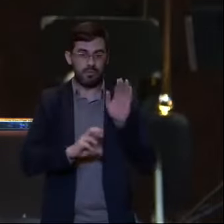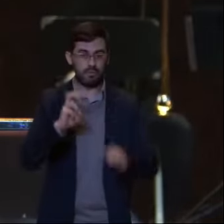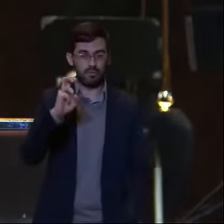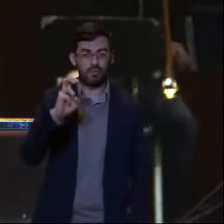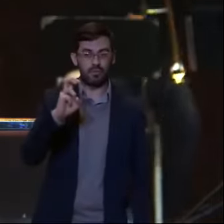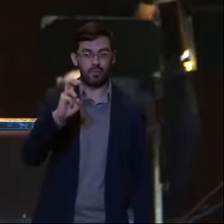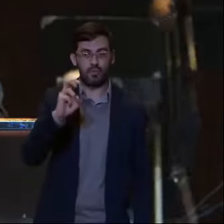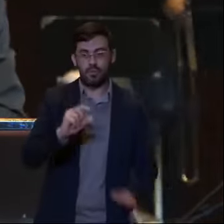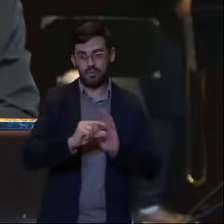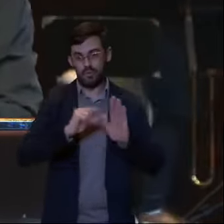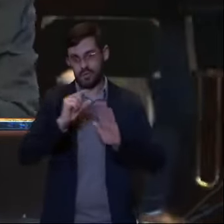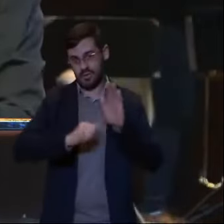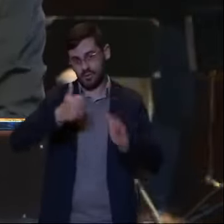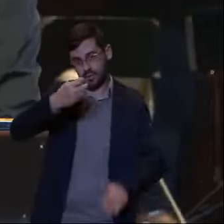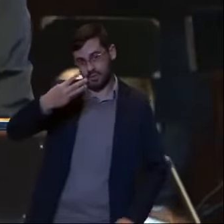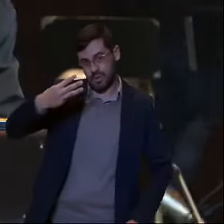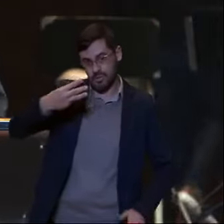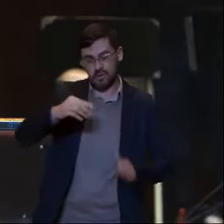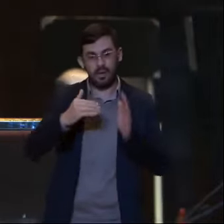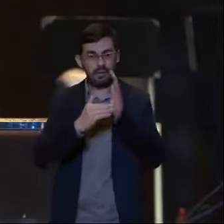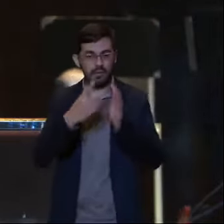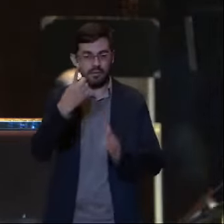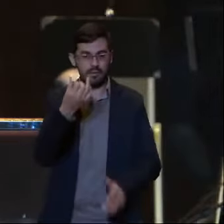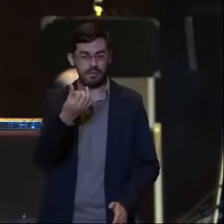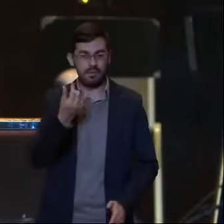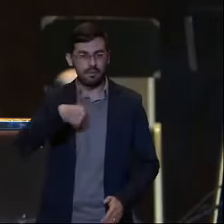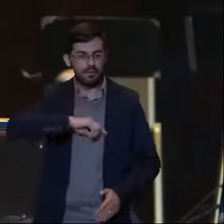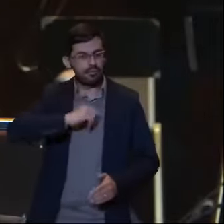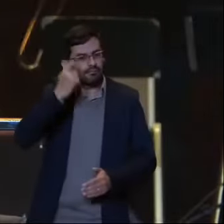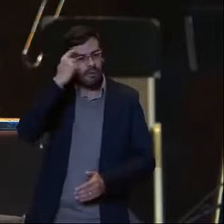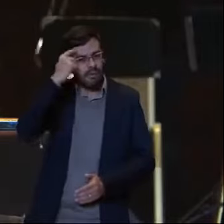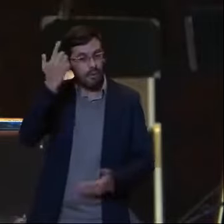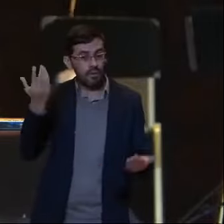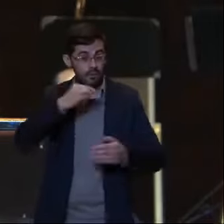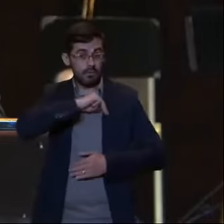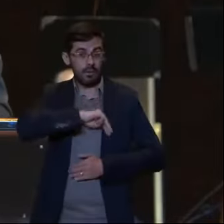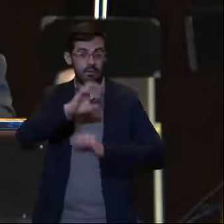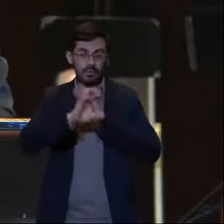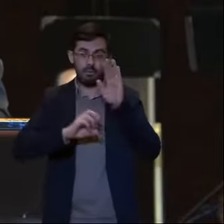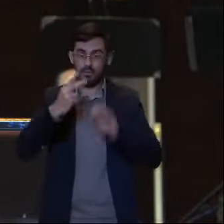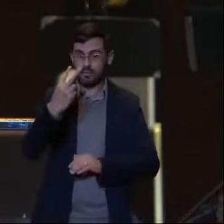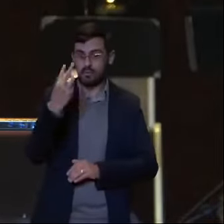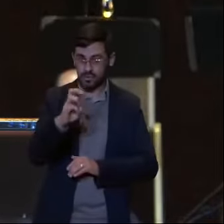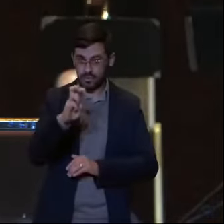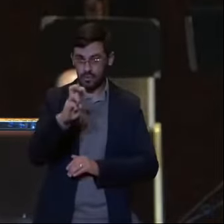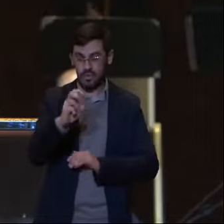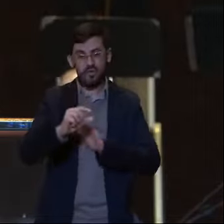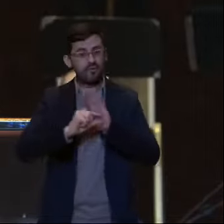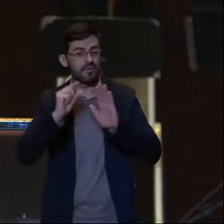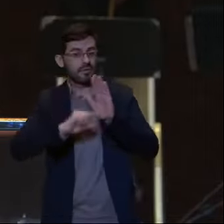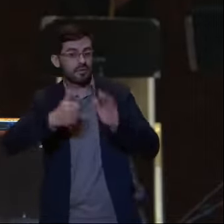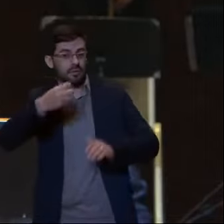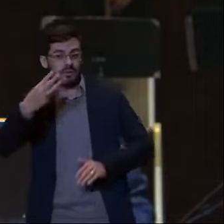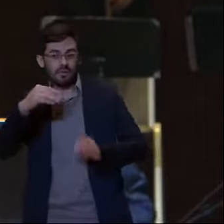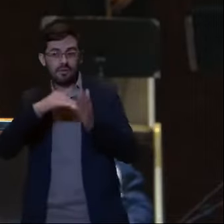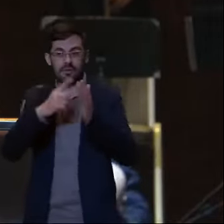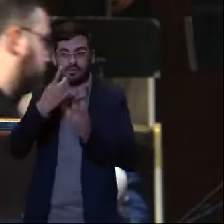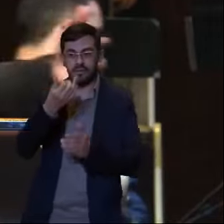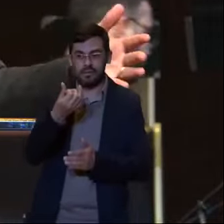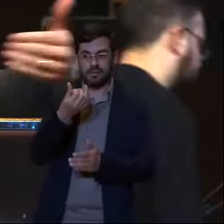5, 13 a 16. Esse é o texto da nossa meditação de hoje à noite, Mateus 5, 13 a